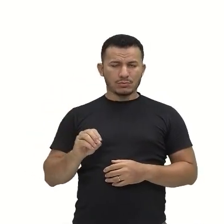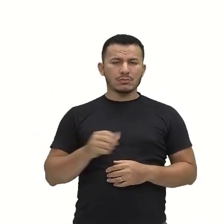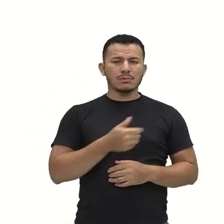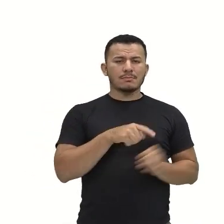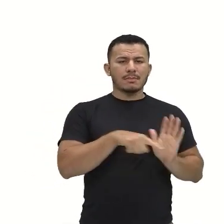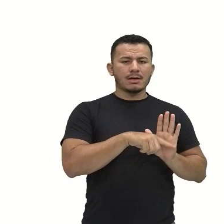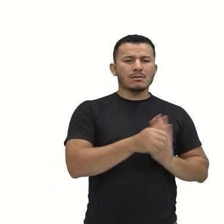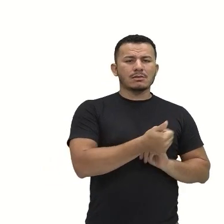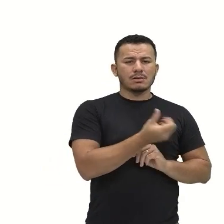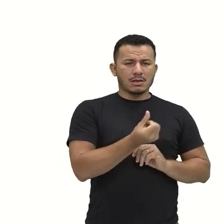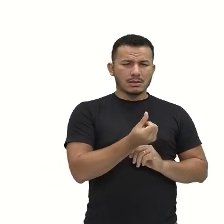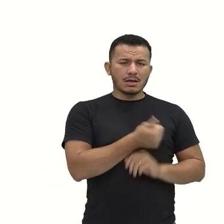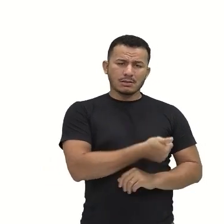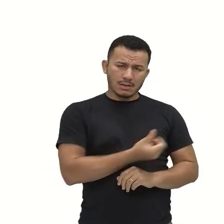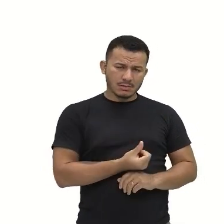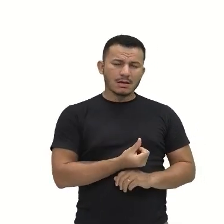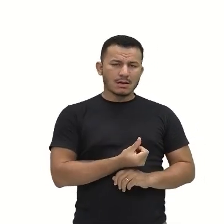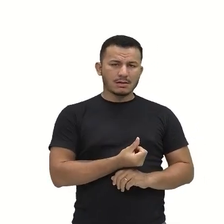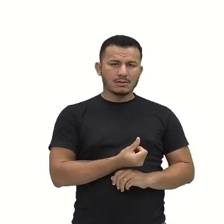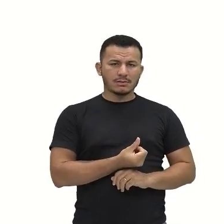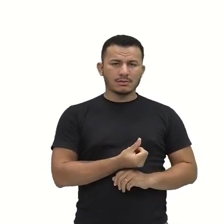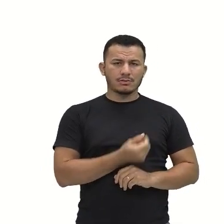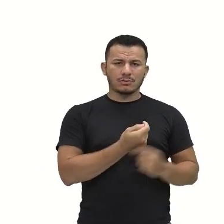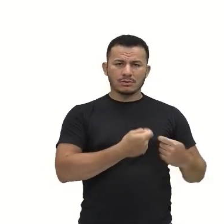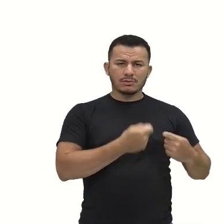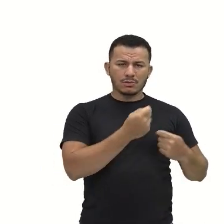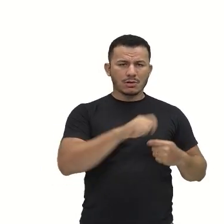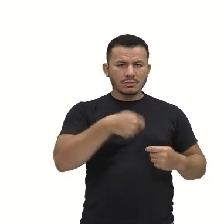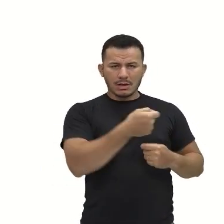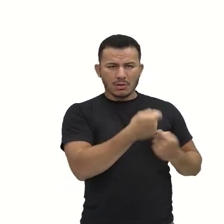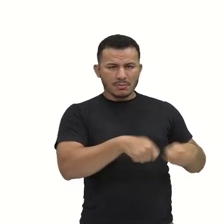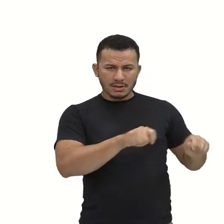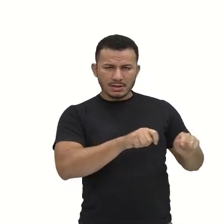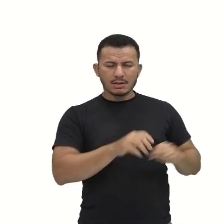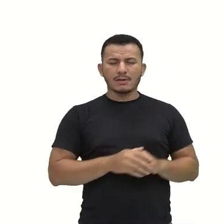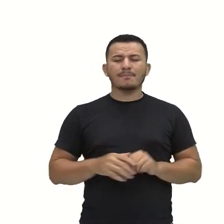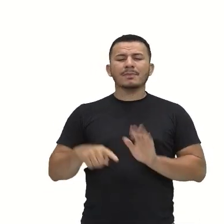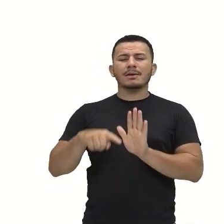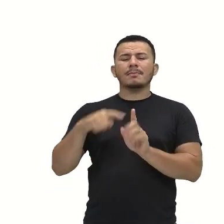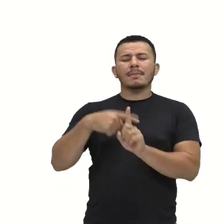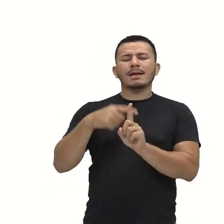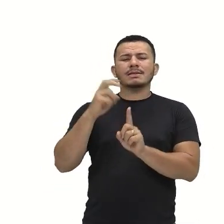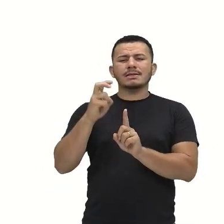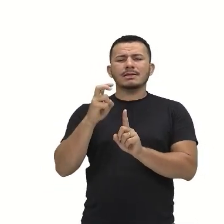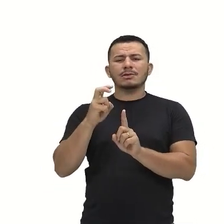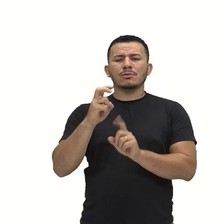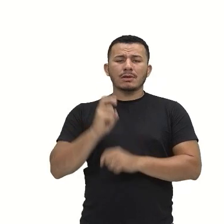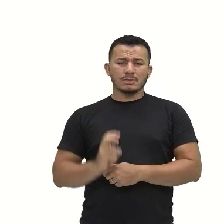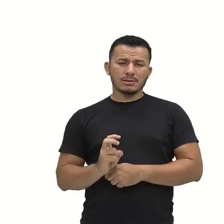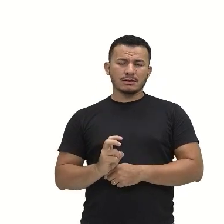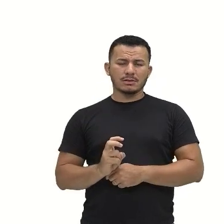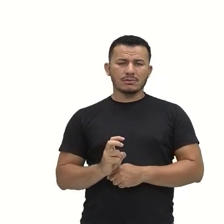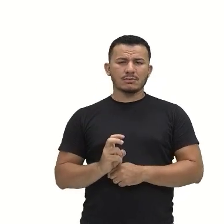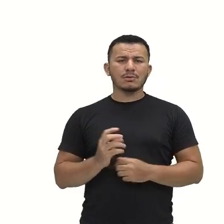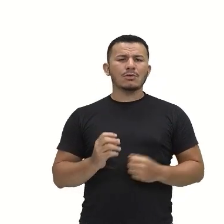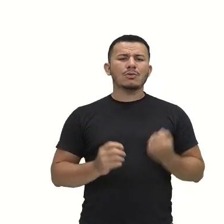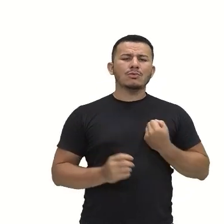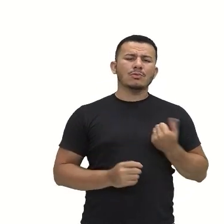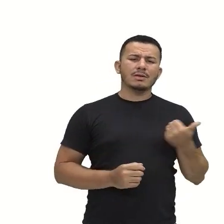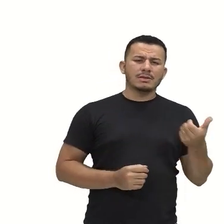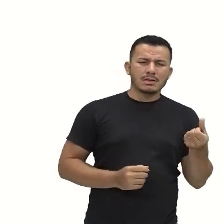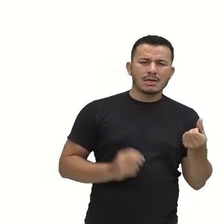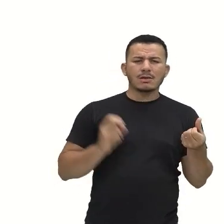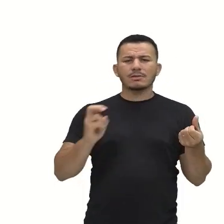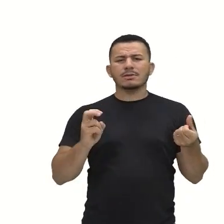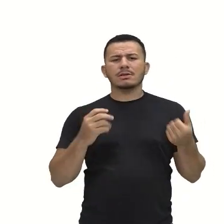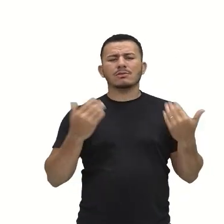menos 16 é 16, é o número sem sinal. Qual é o módulo de mais 5? É 5. Mas qual é o maior número? É 16? Qual é